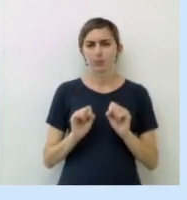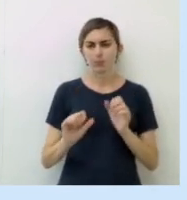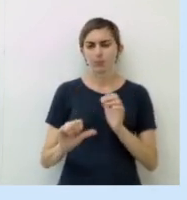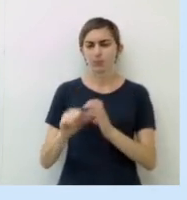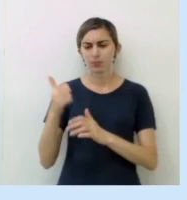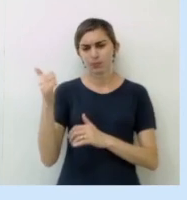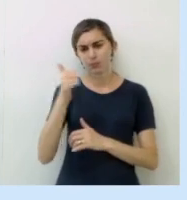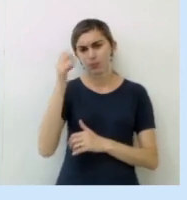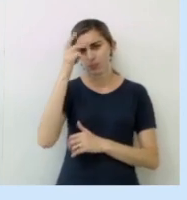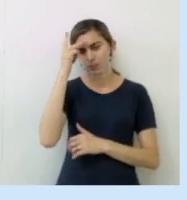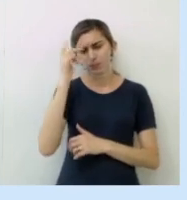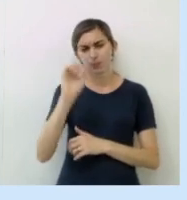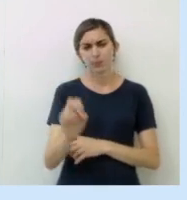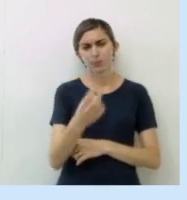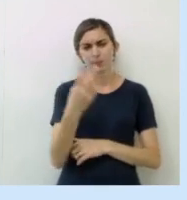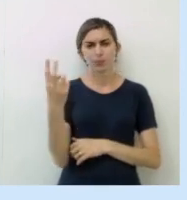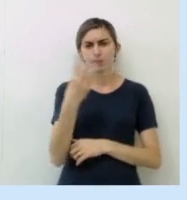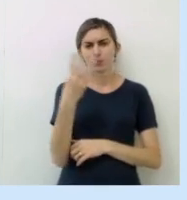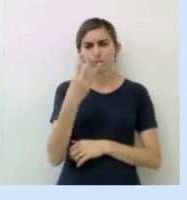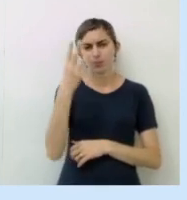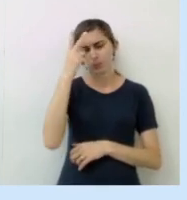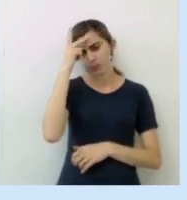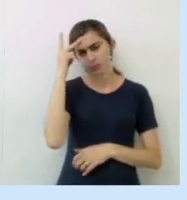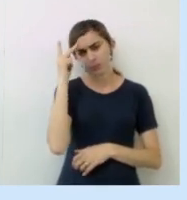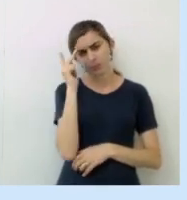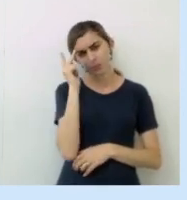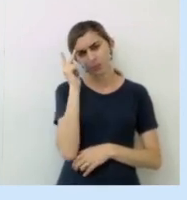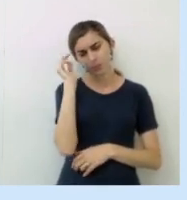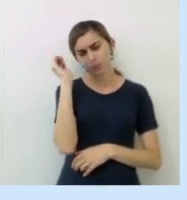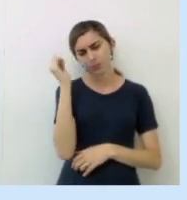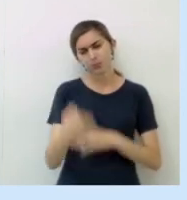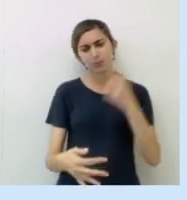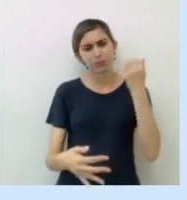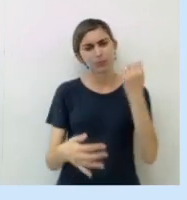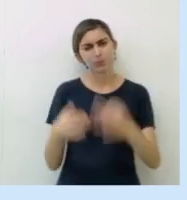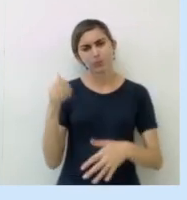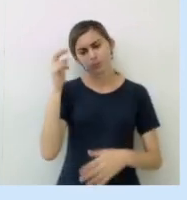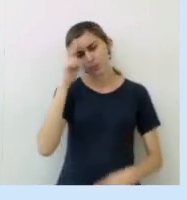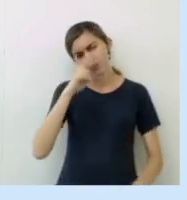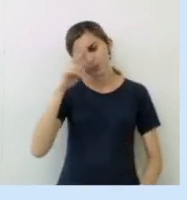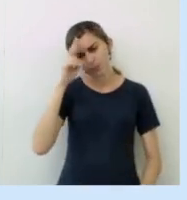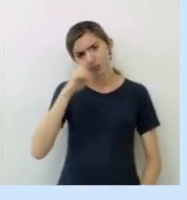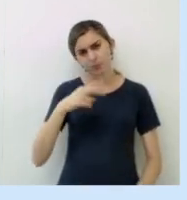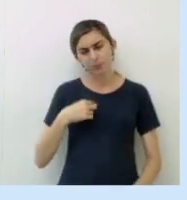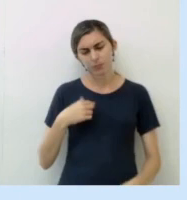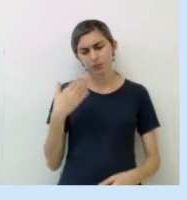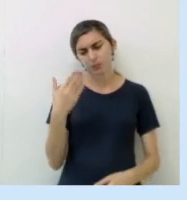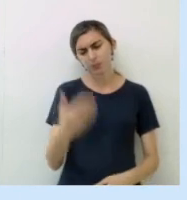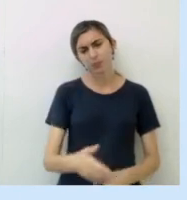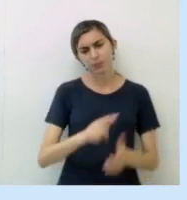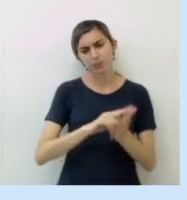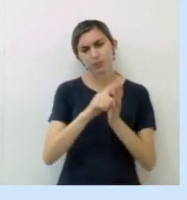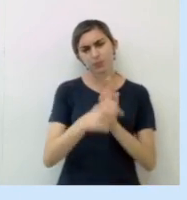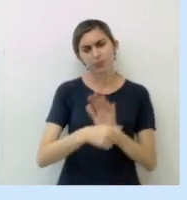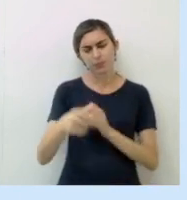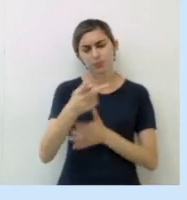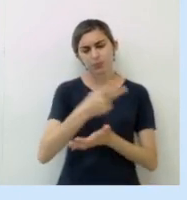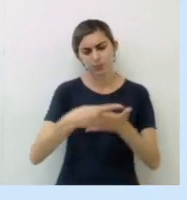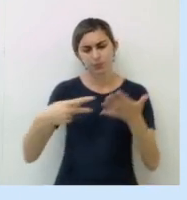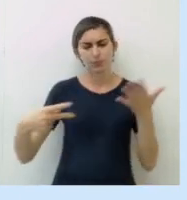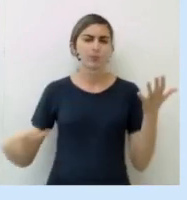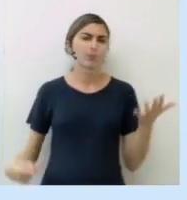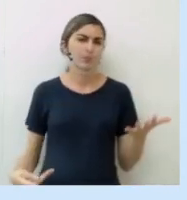primeira pessoa ou de terceira pessoa. Narrador. E lembrar, indo para o gênero